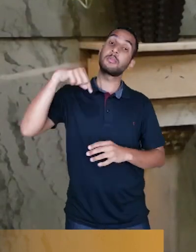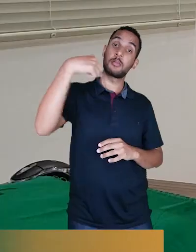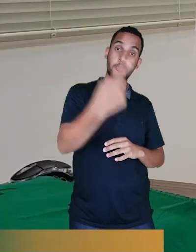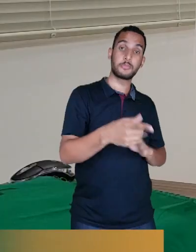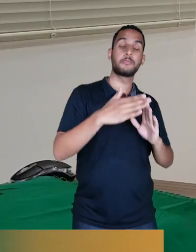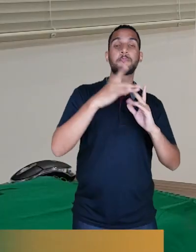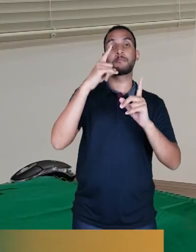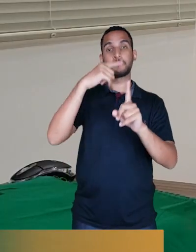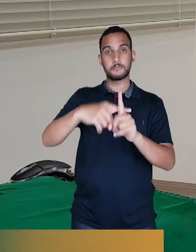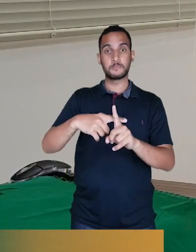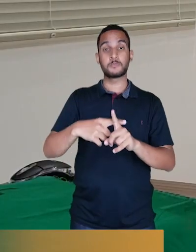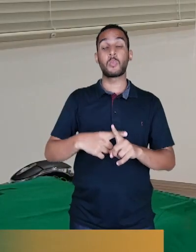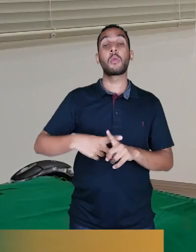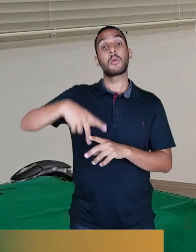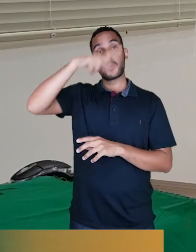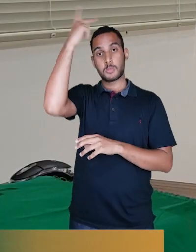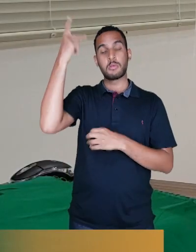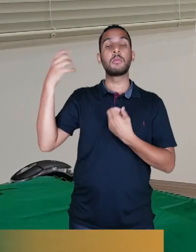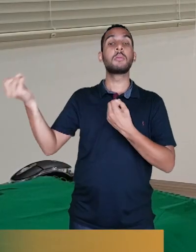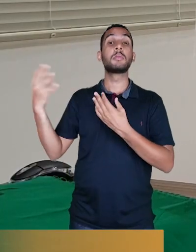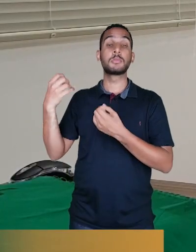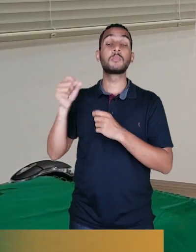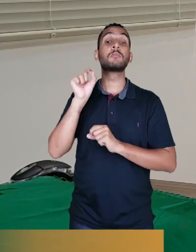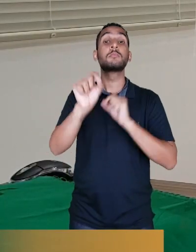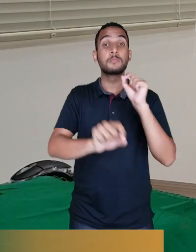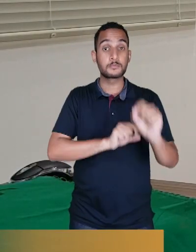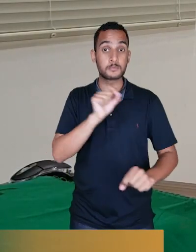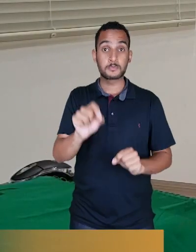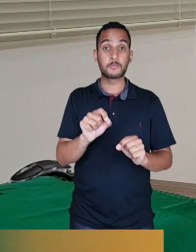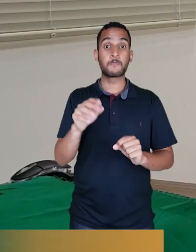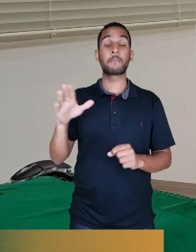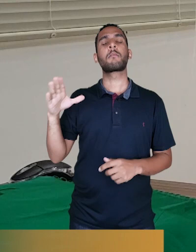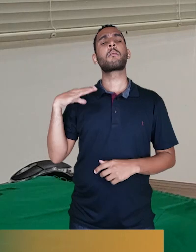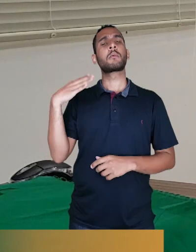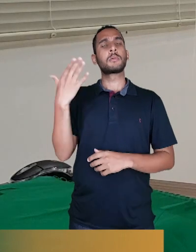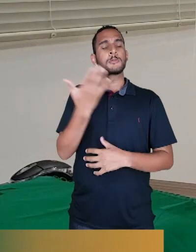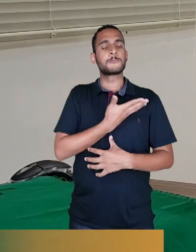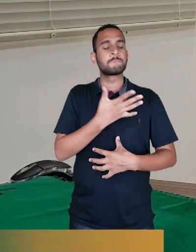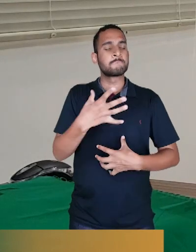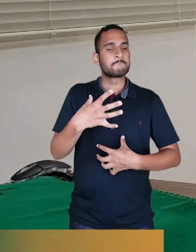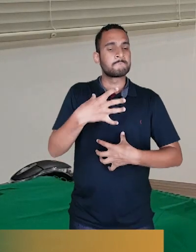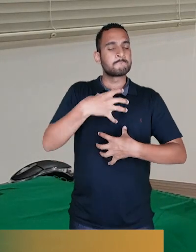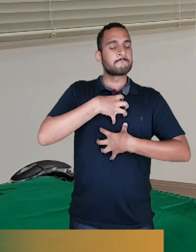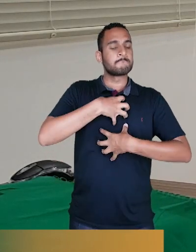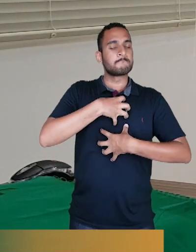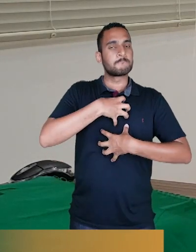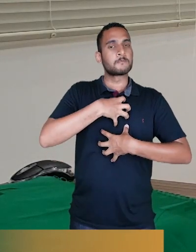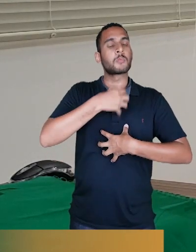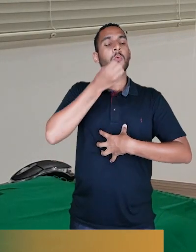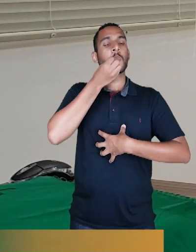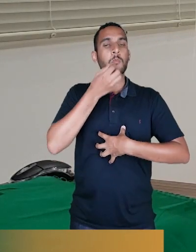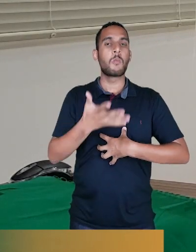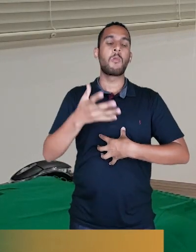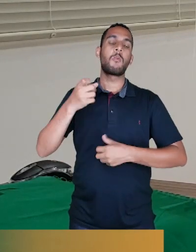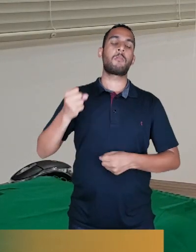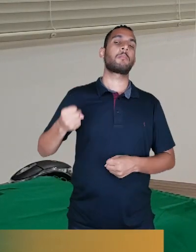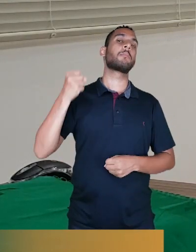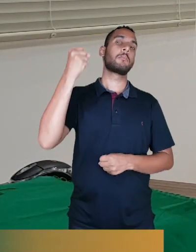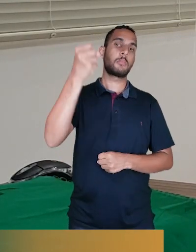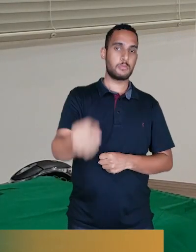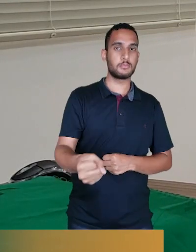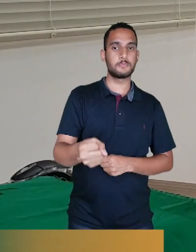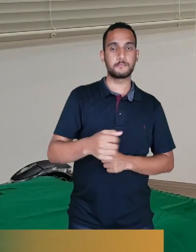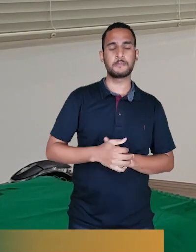dom bosco deixou o seguinte testamento para nós o nosso coração deve ser um coração do bom